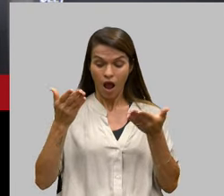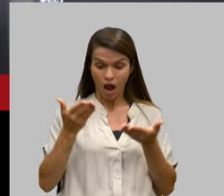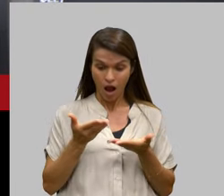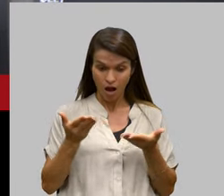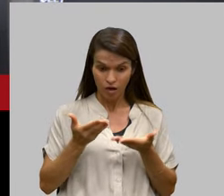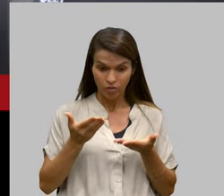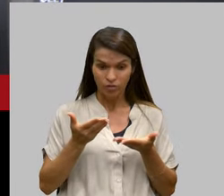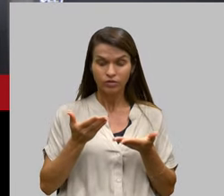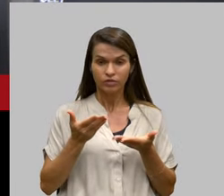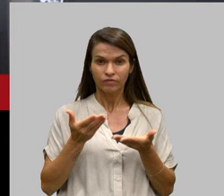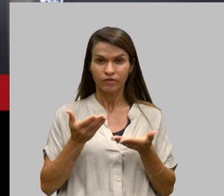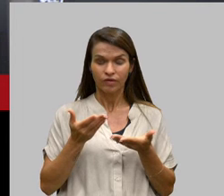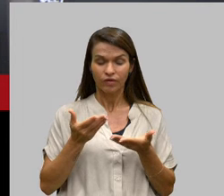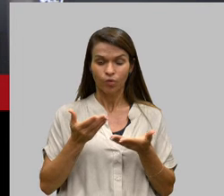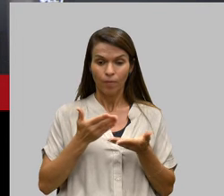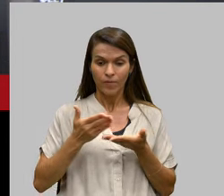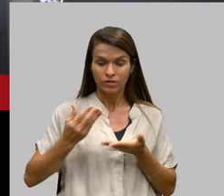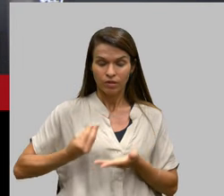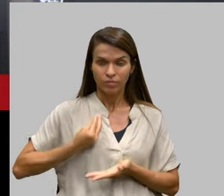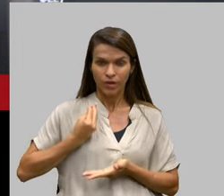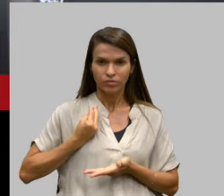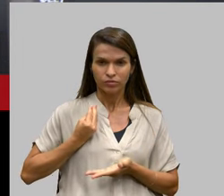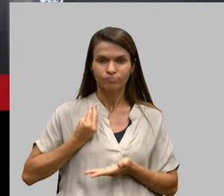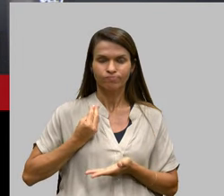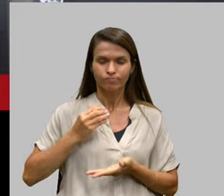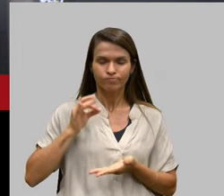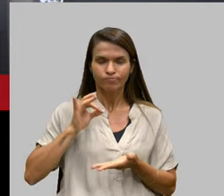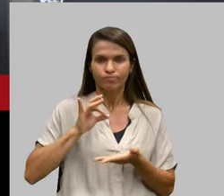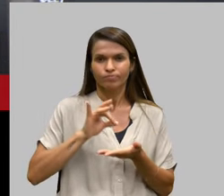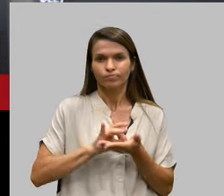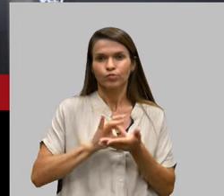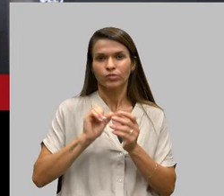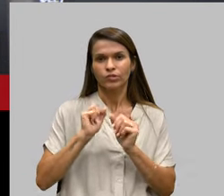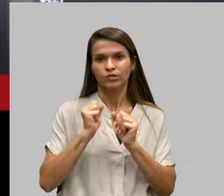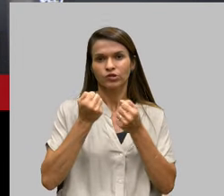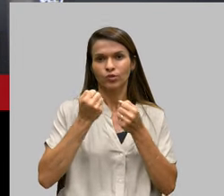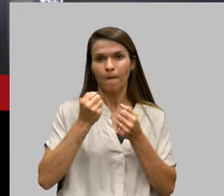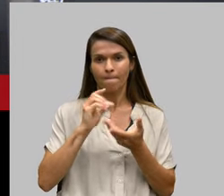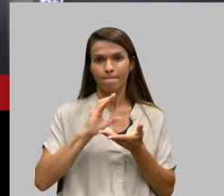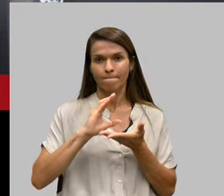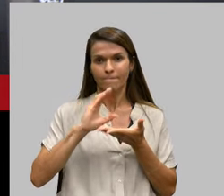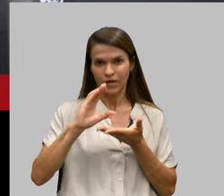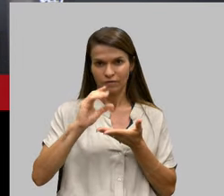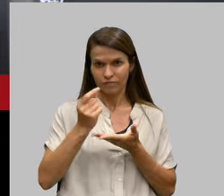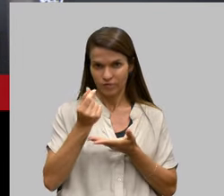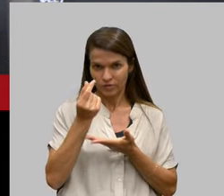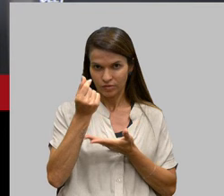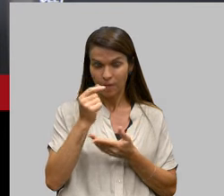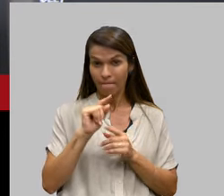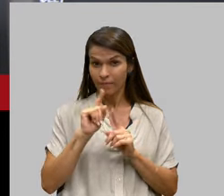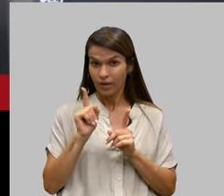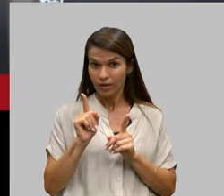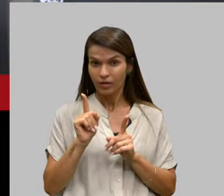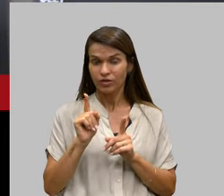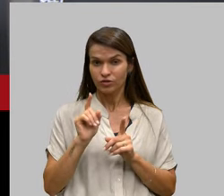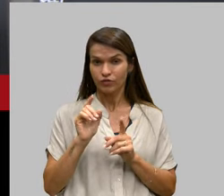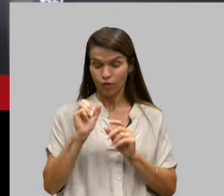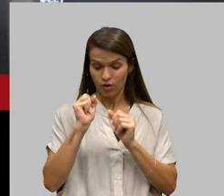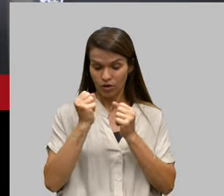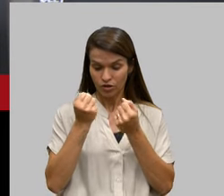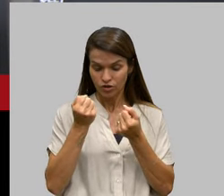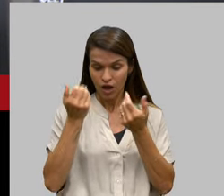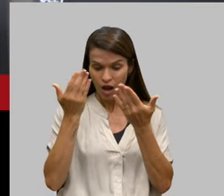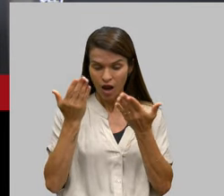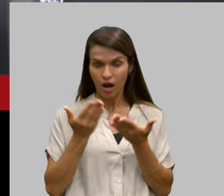a participar efetivamente para garantir seu benefício mas veja bem eu vou garantir neste momento